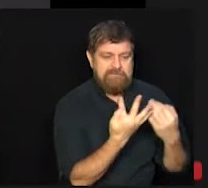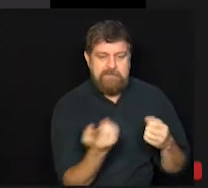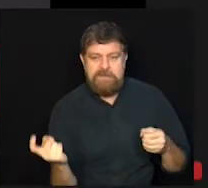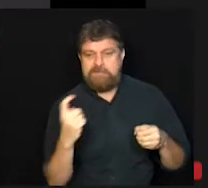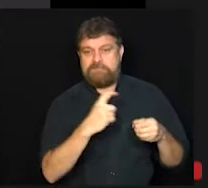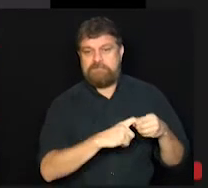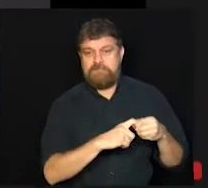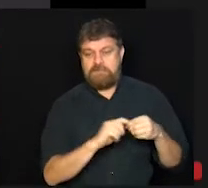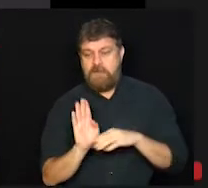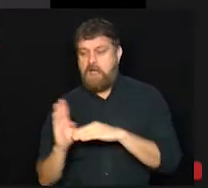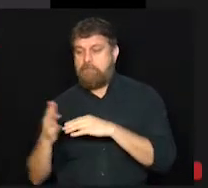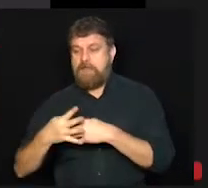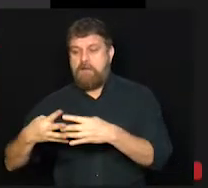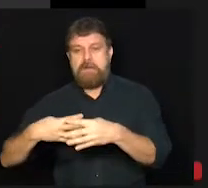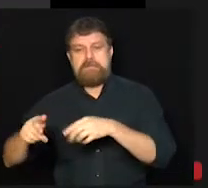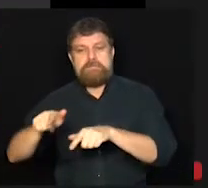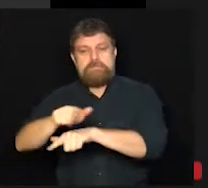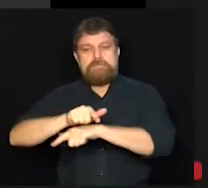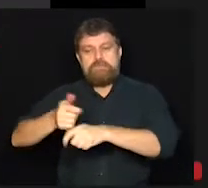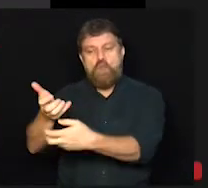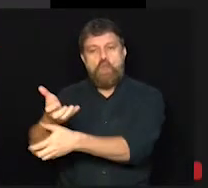nós temos